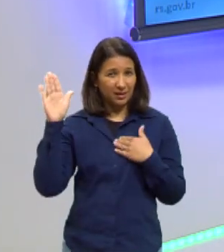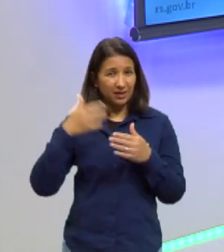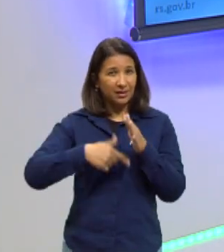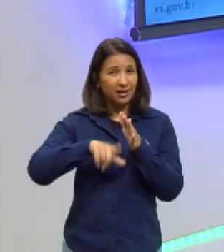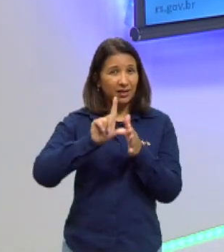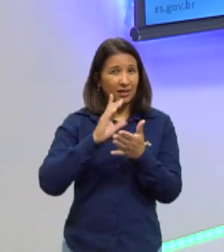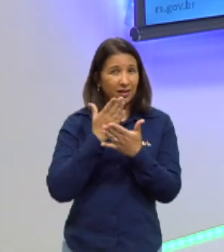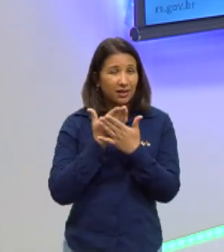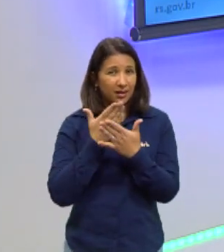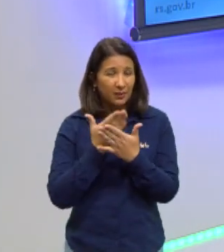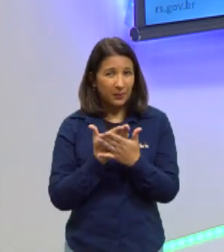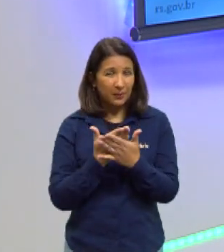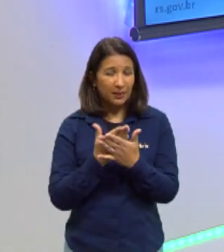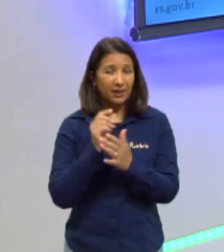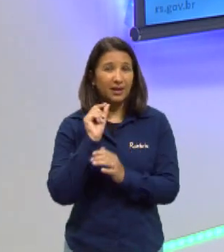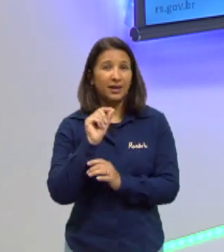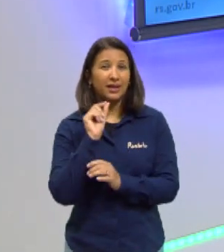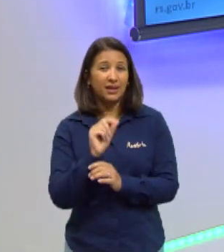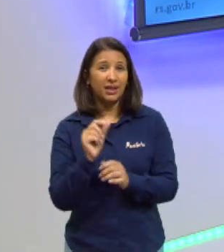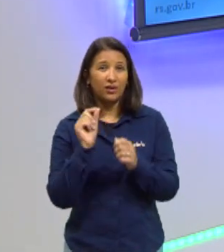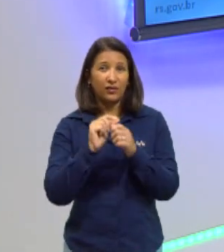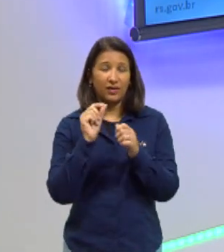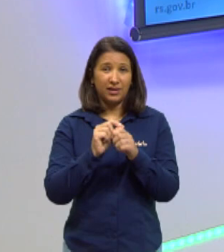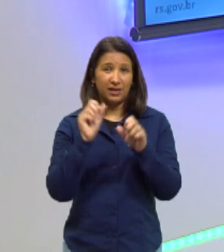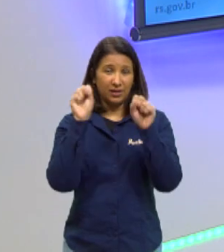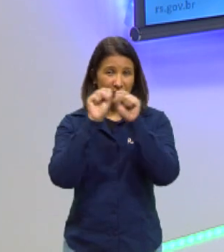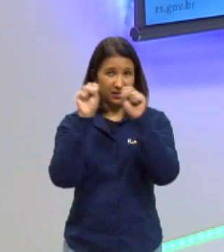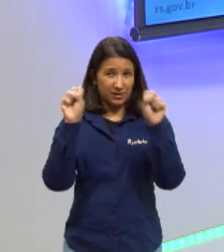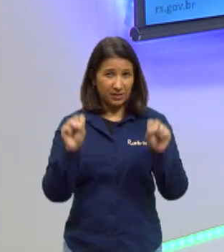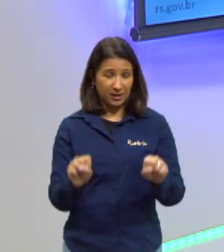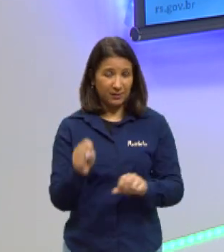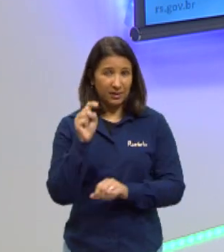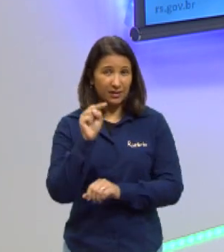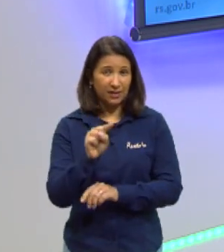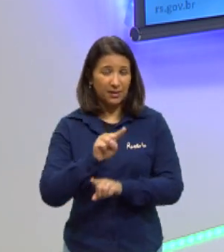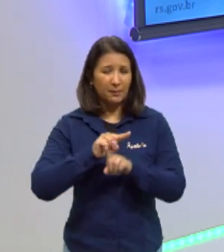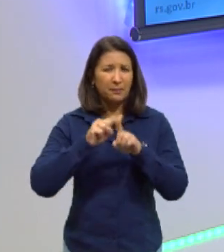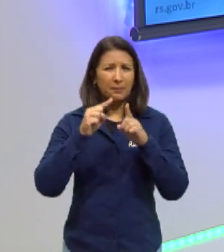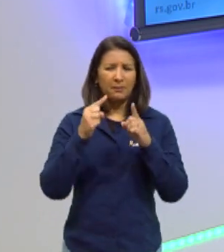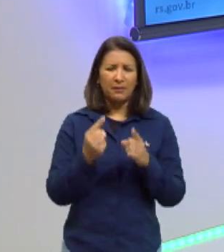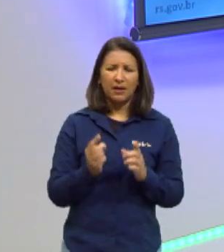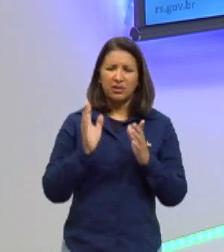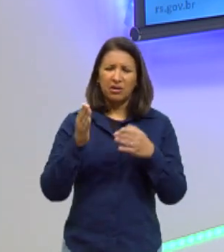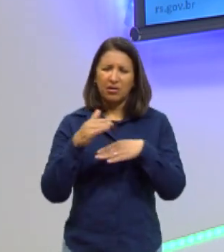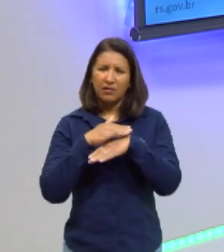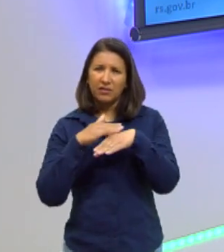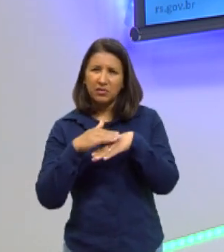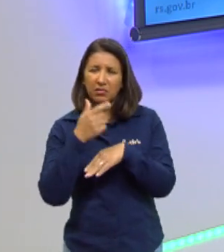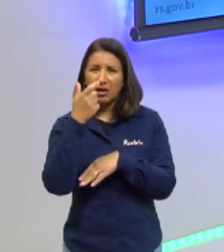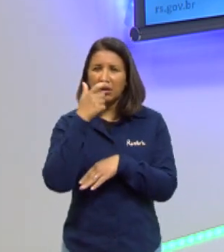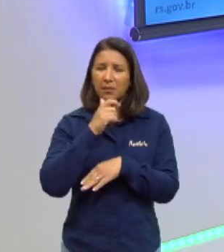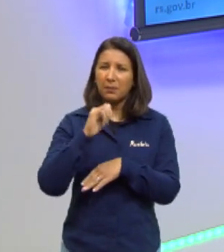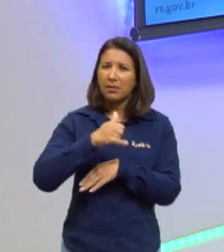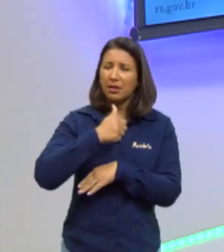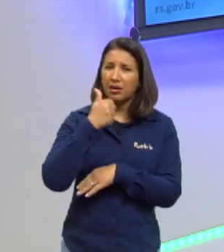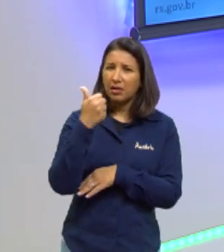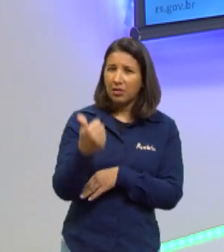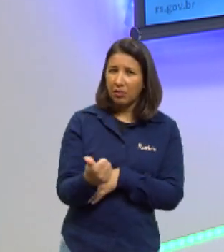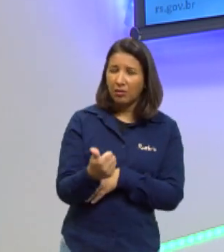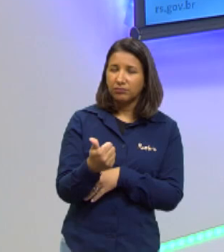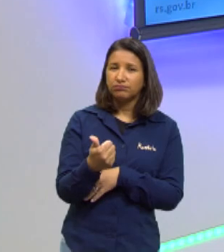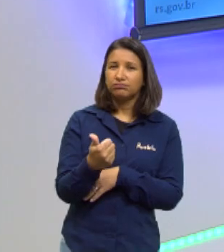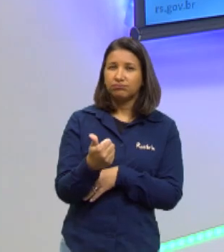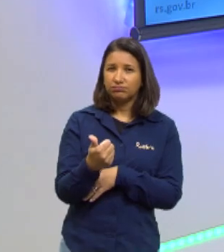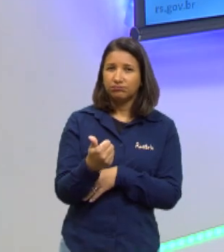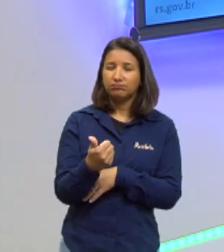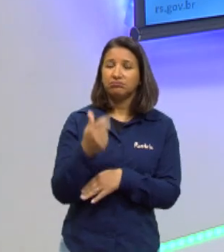anterior de que eu faria os sistemas com vocês. Mas a gente conversou e a gente achou melhor, né, a nossa equipe, de